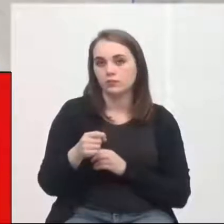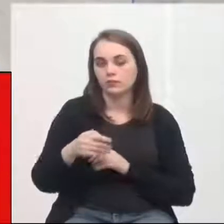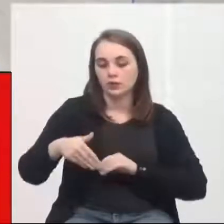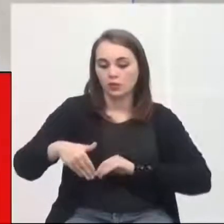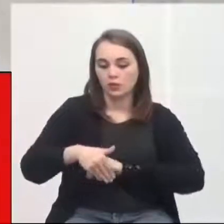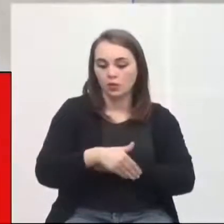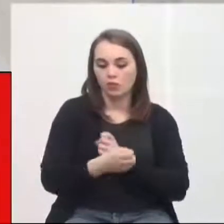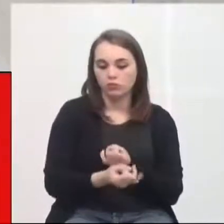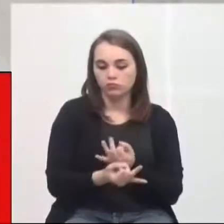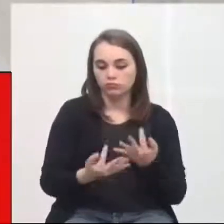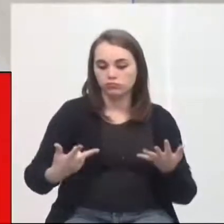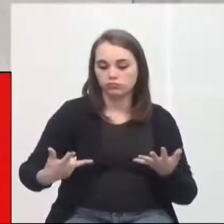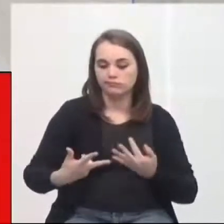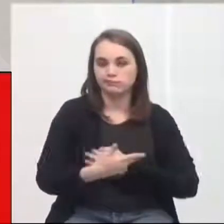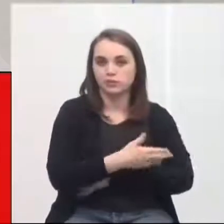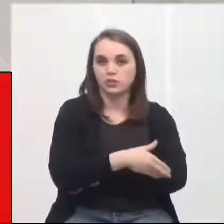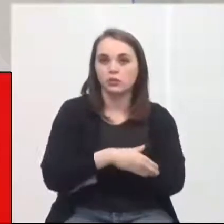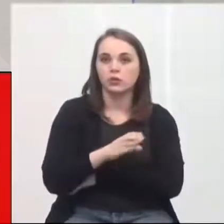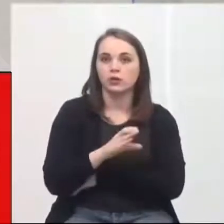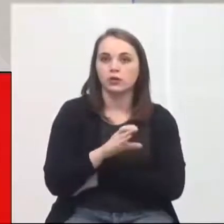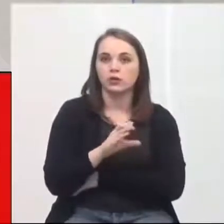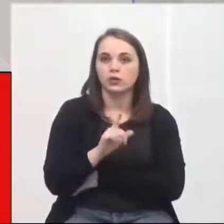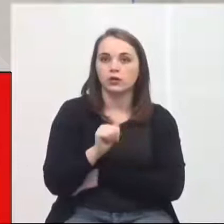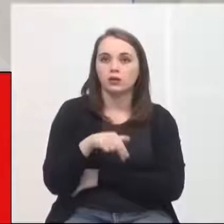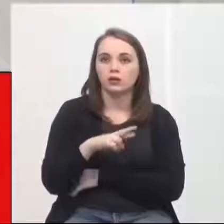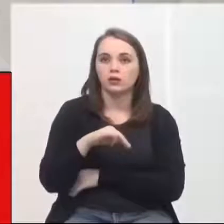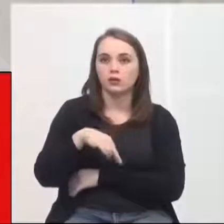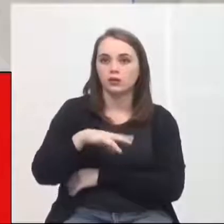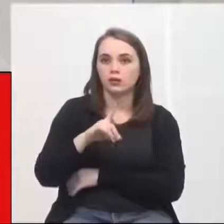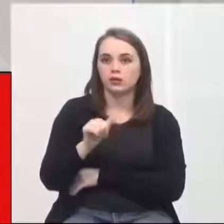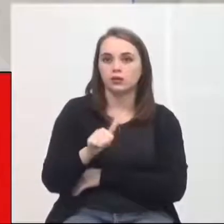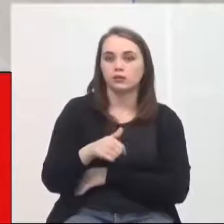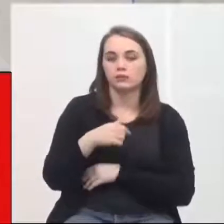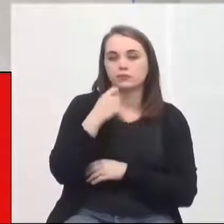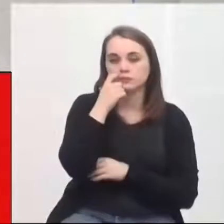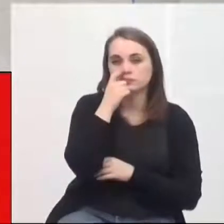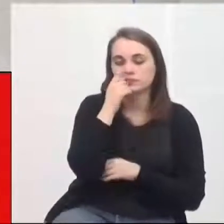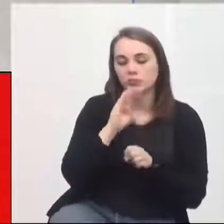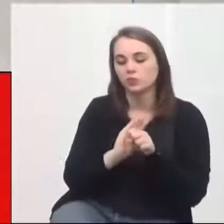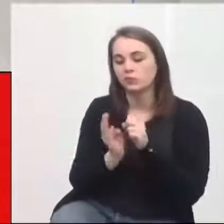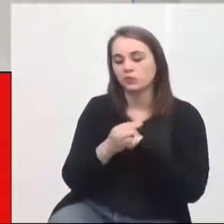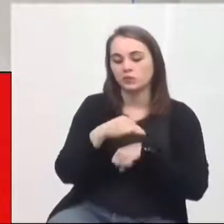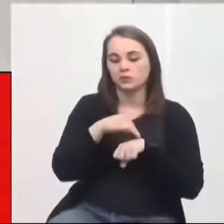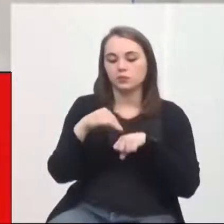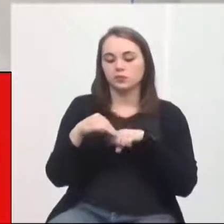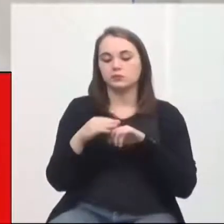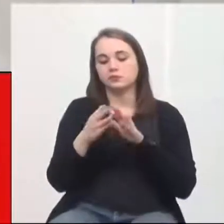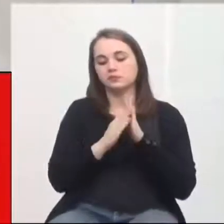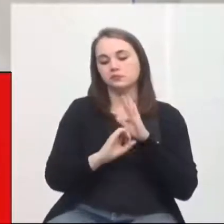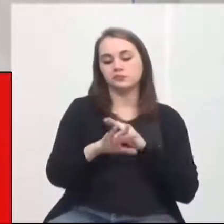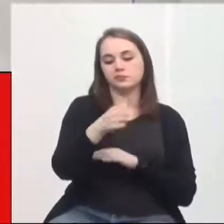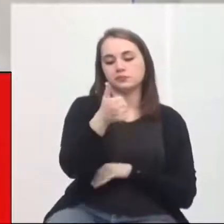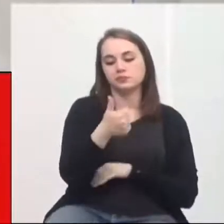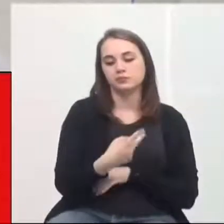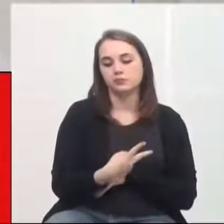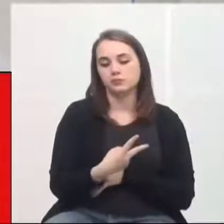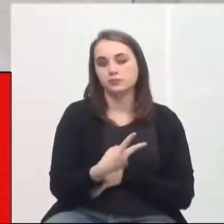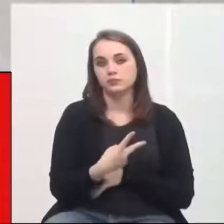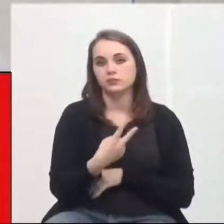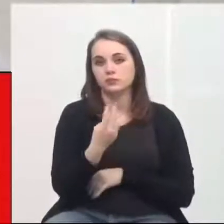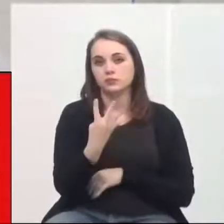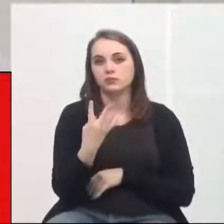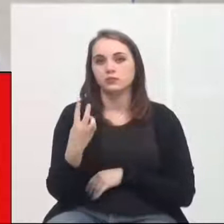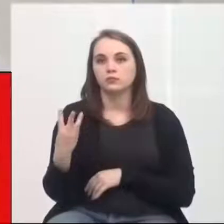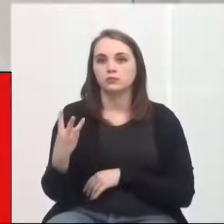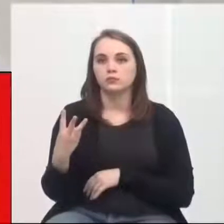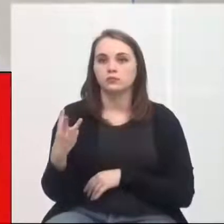rua Clarinda Miliore de Luca, de frente à escadaria recém-inaugurada no bairro Mina do Mato. Indicação 1243-2021, autor vereador Dilson